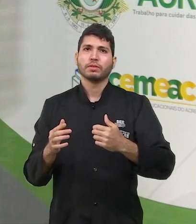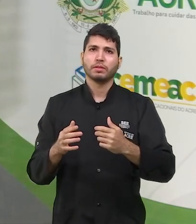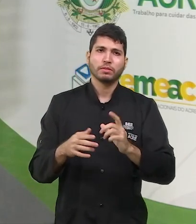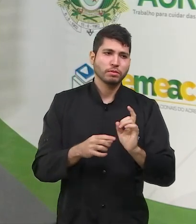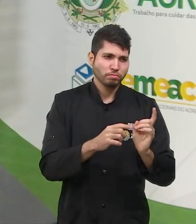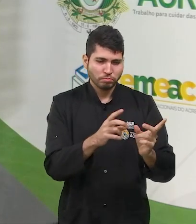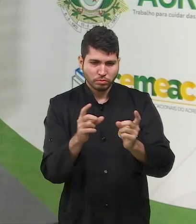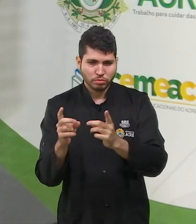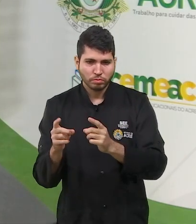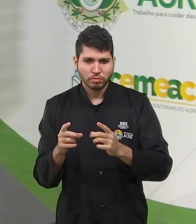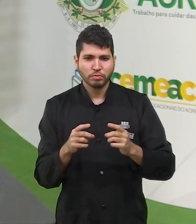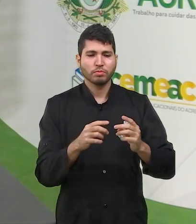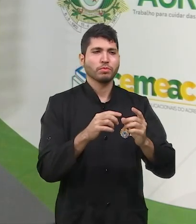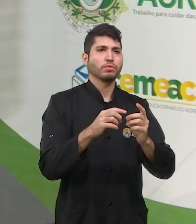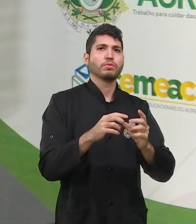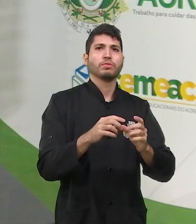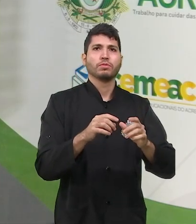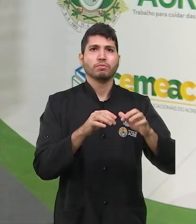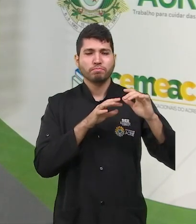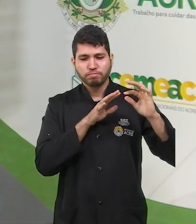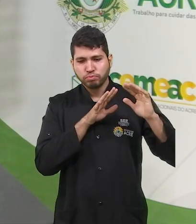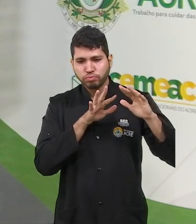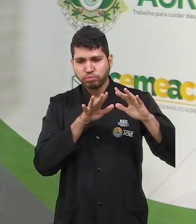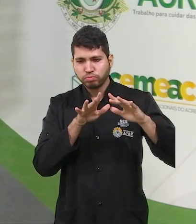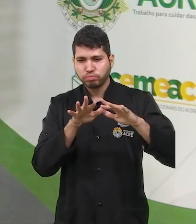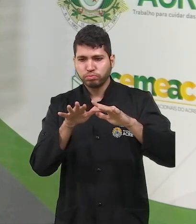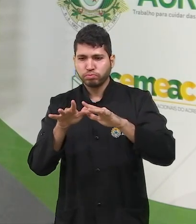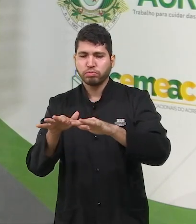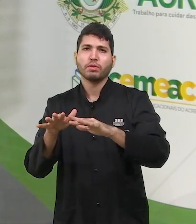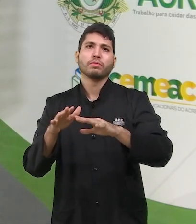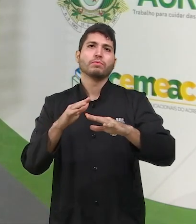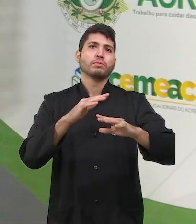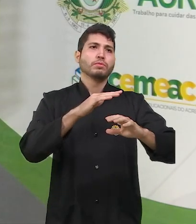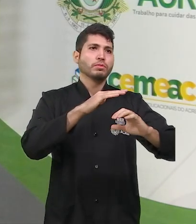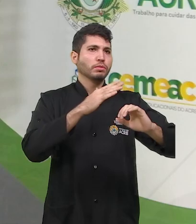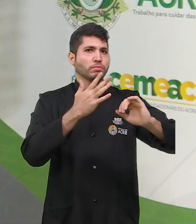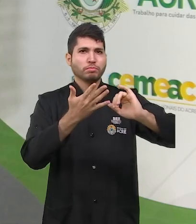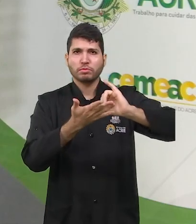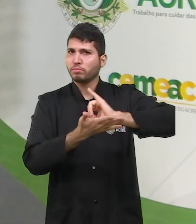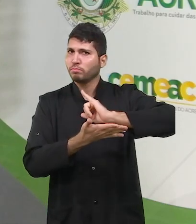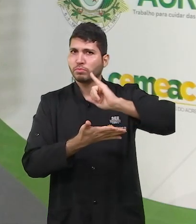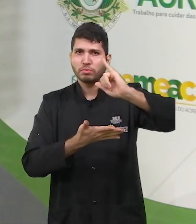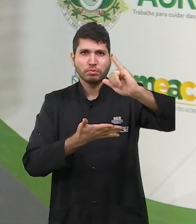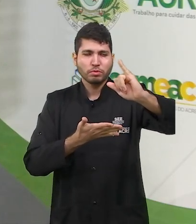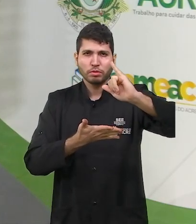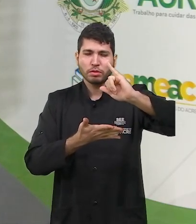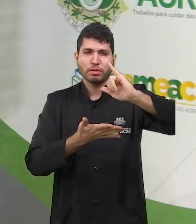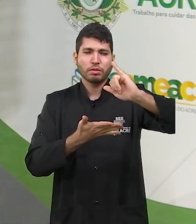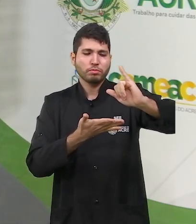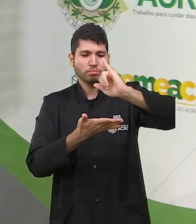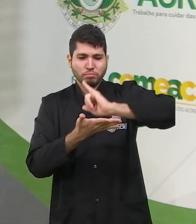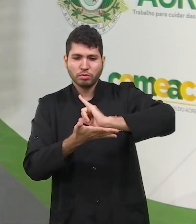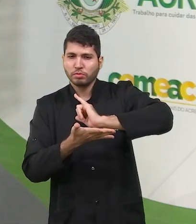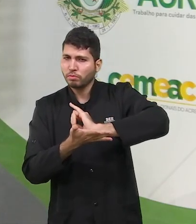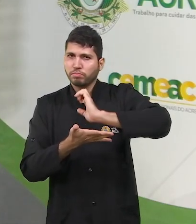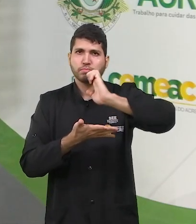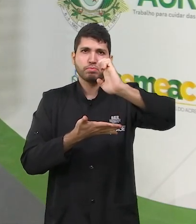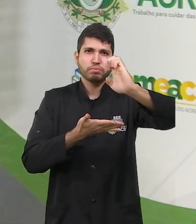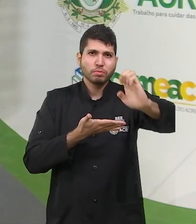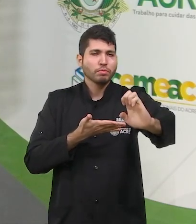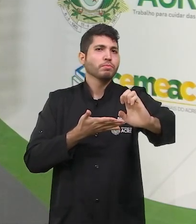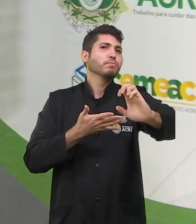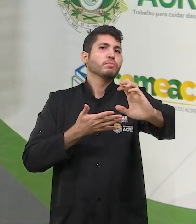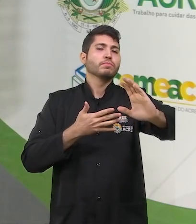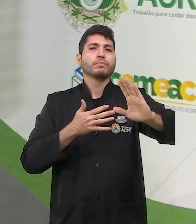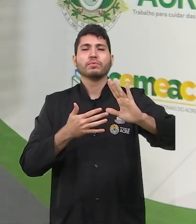mercadorias, esse fluxo de pessoas, ao mesmo tempo que ocorrem todas essas mudanças, ocorrem também problemas